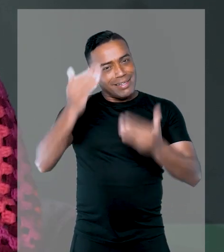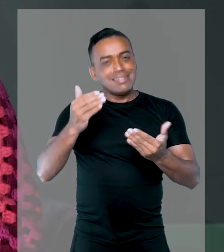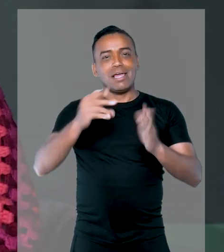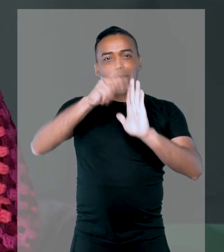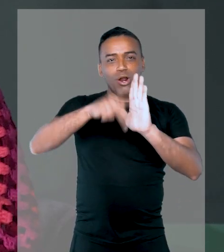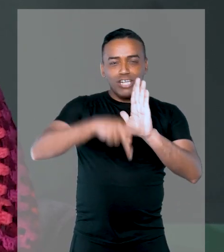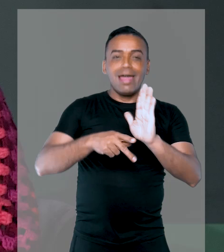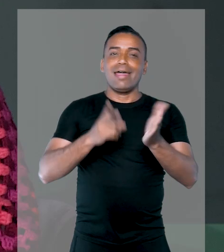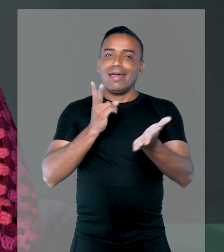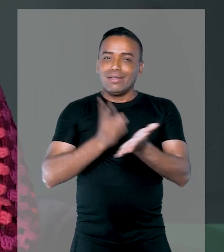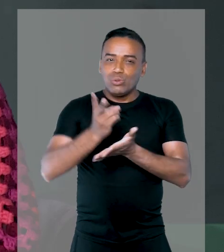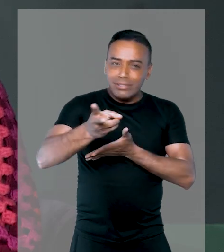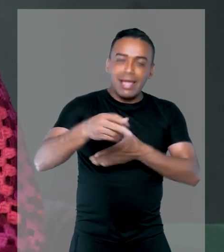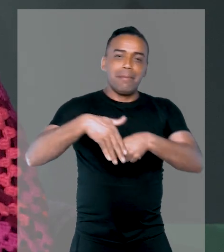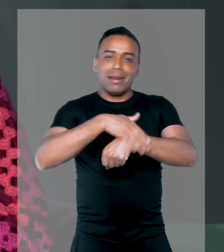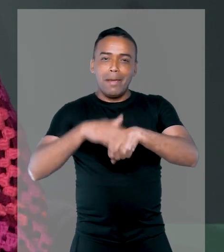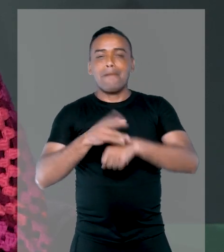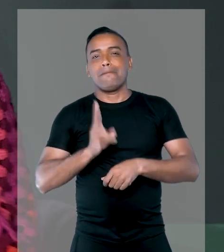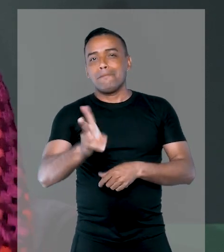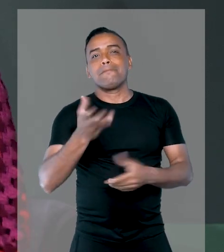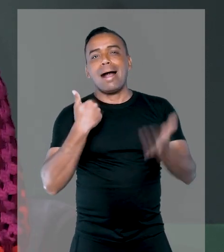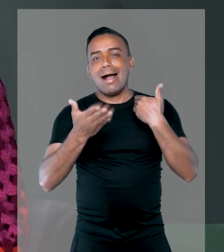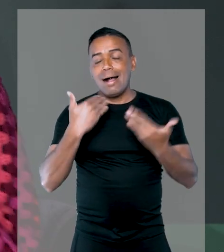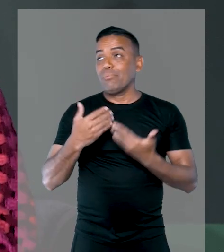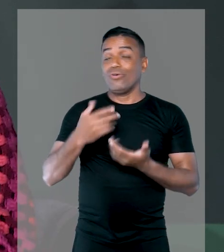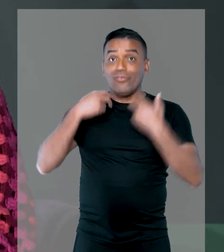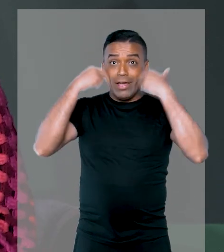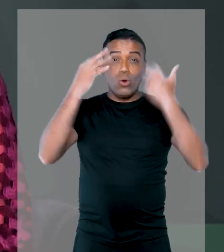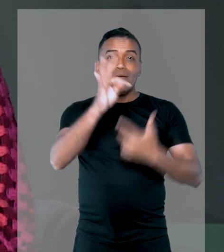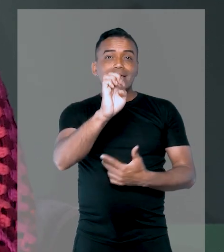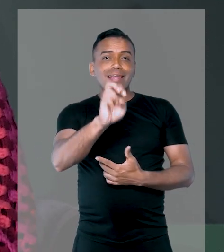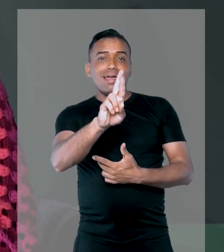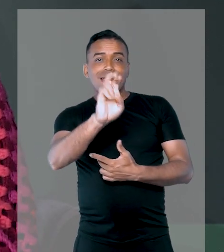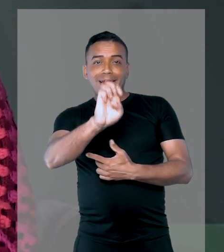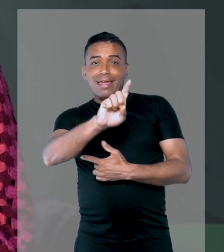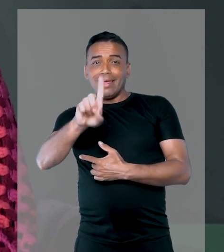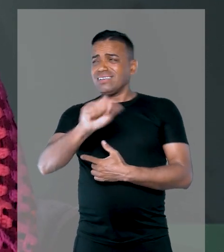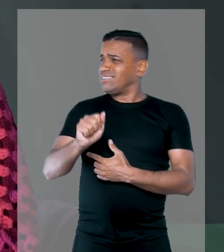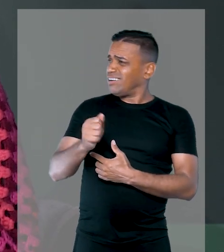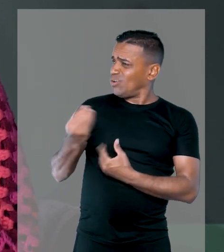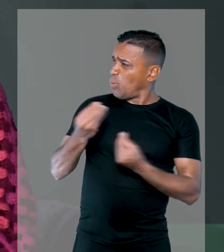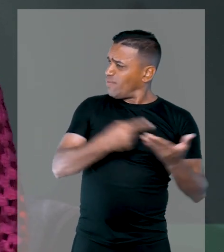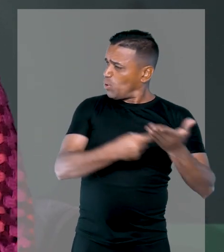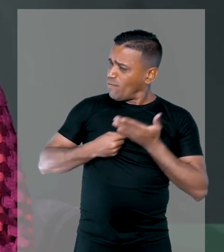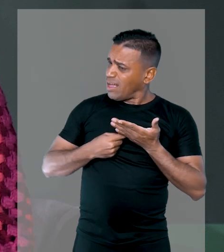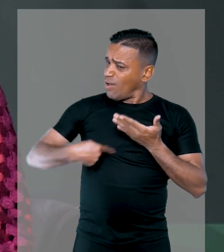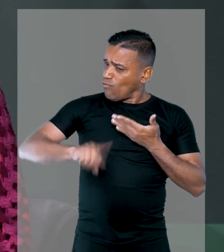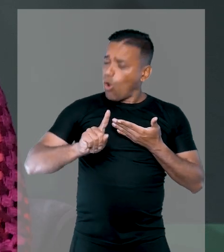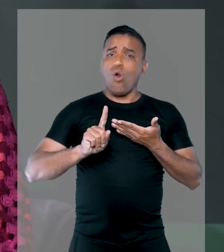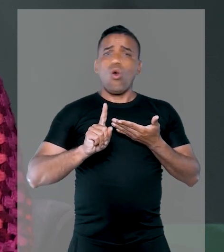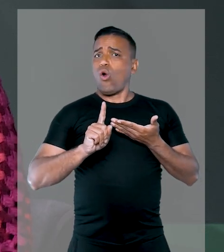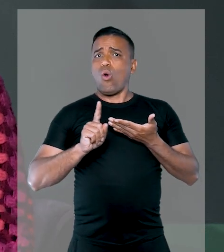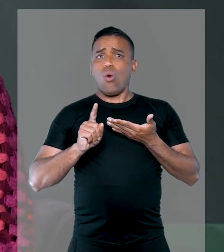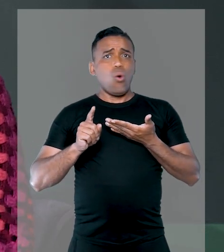um Papo, principalmente a Tereza, porque eu fiquei com muita vergonha. Eu falei assim, gente, mas eu trabalho no Sempre um Papo, como que eu vou fazer um Sempre um Papo? Eu